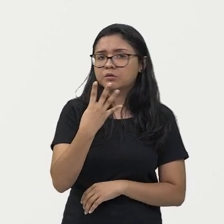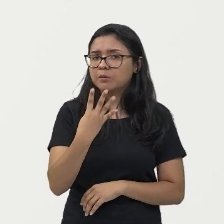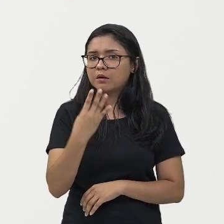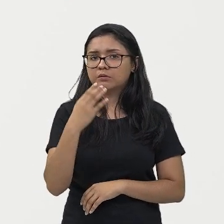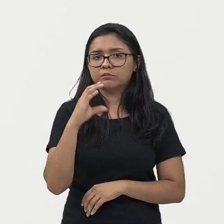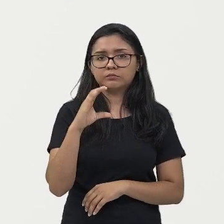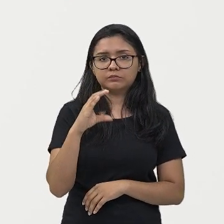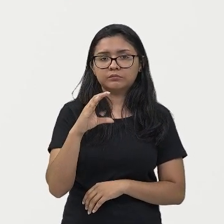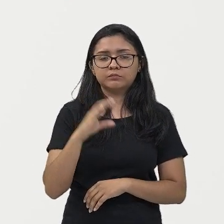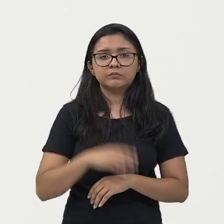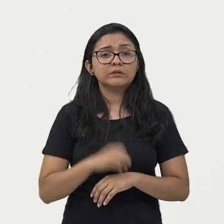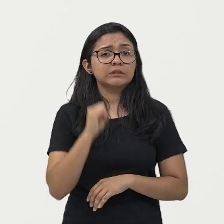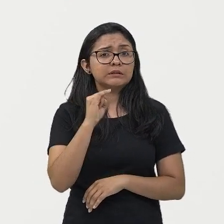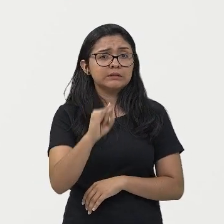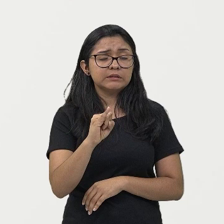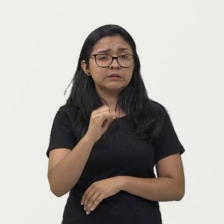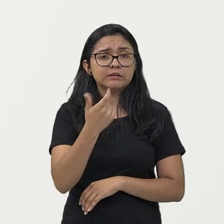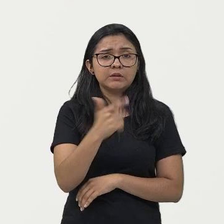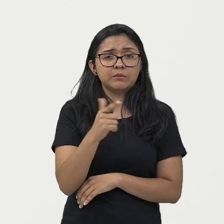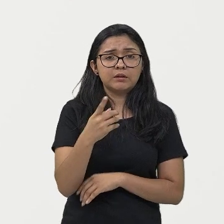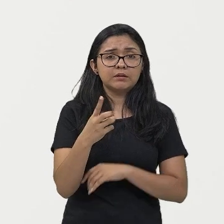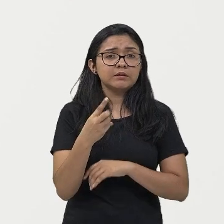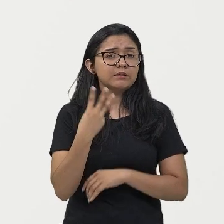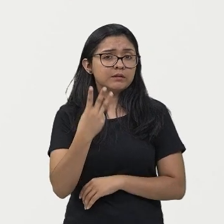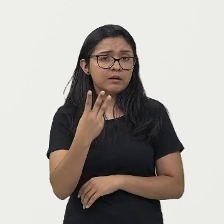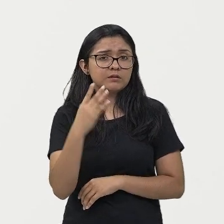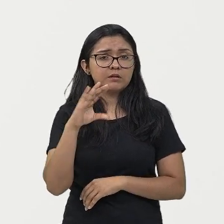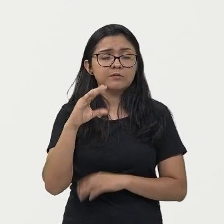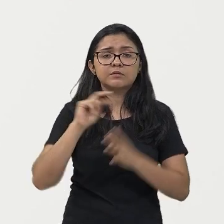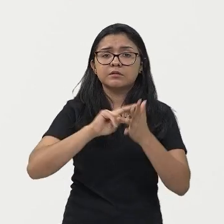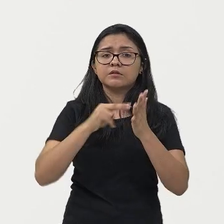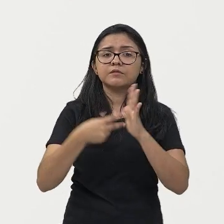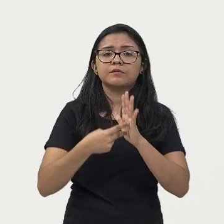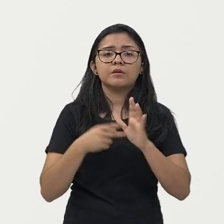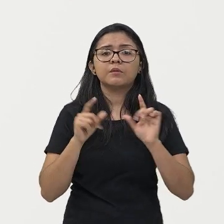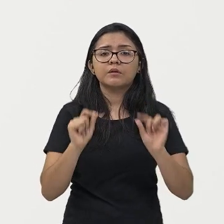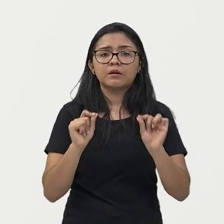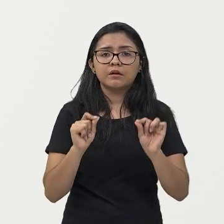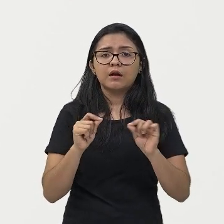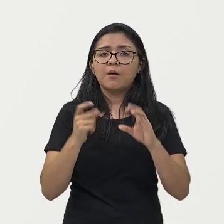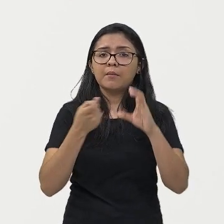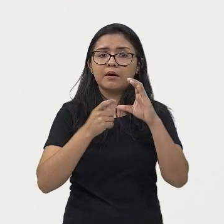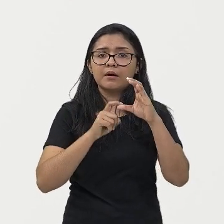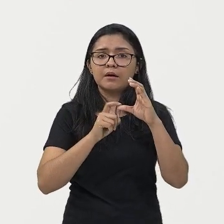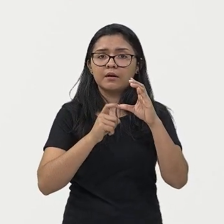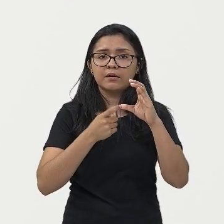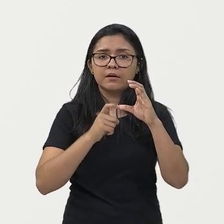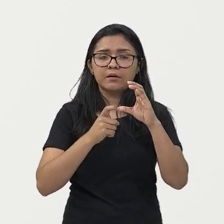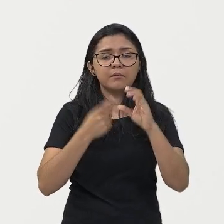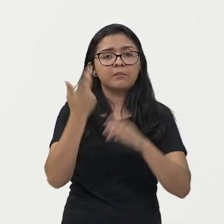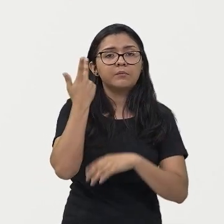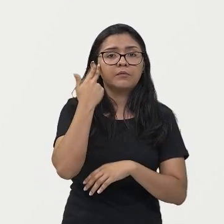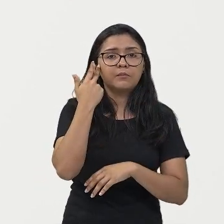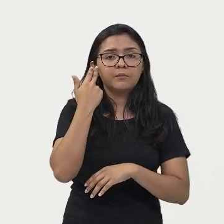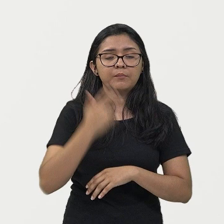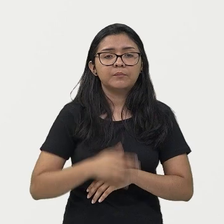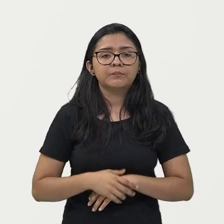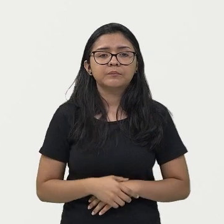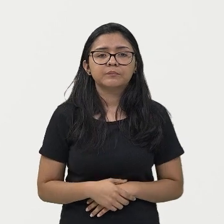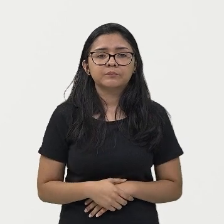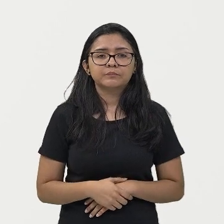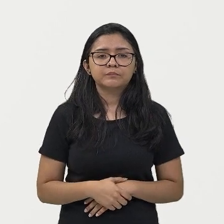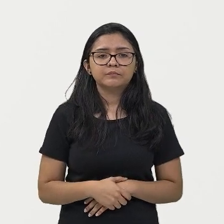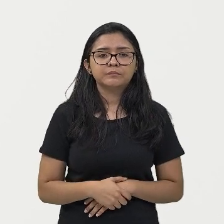nem carbono terciário e nem quaternário, significa dizer que ela é uma cadeia normal. Quanto